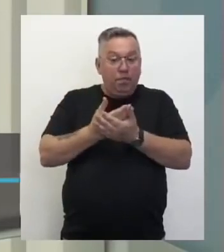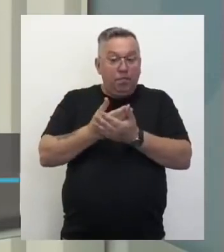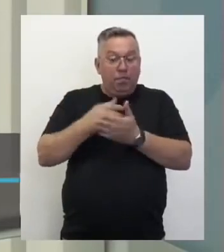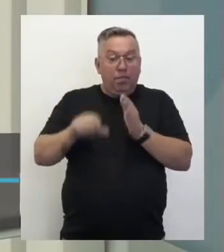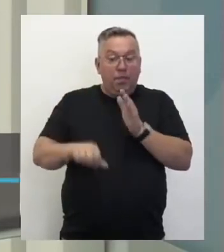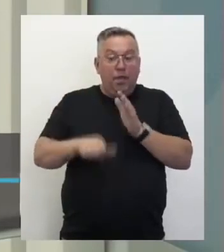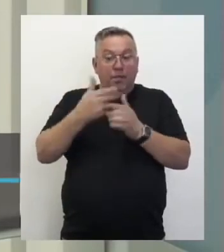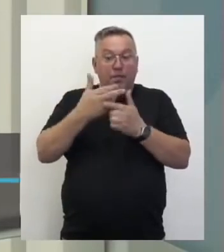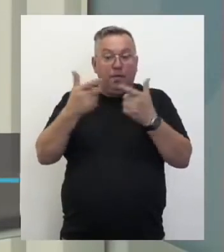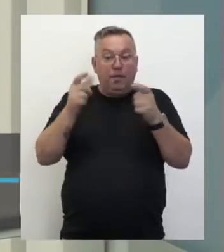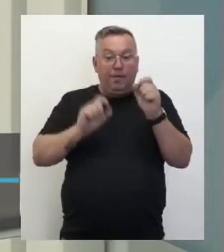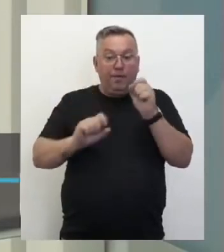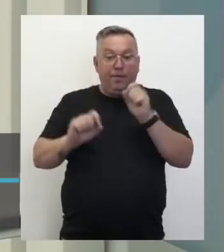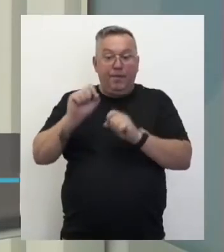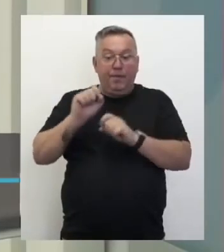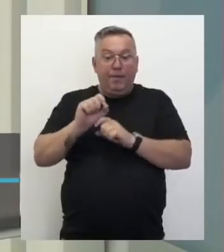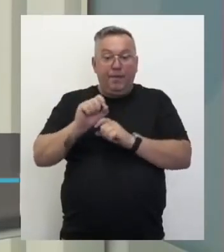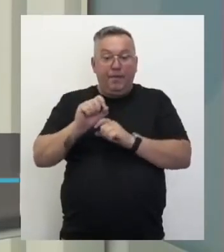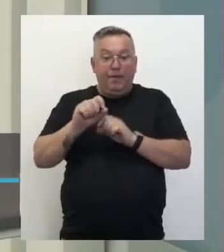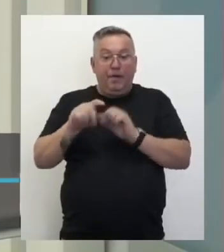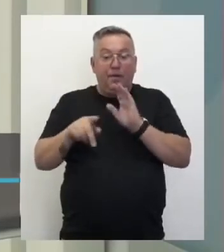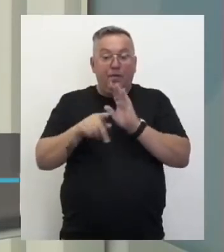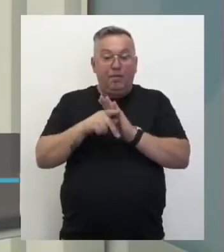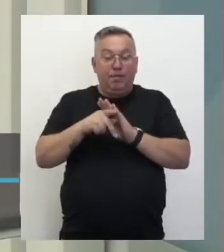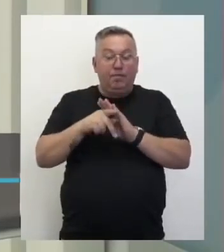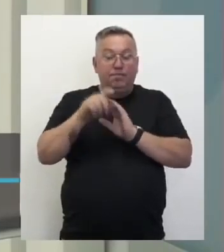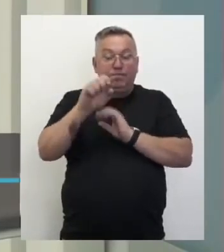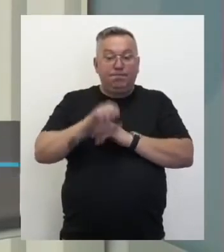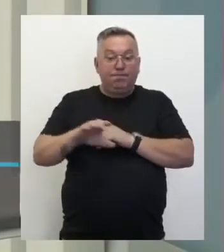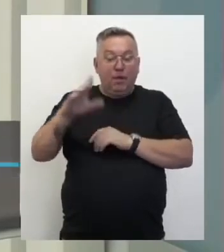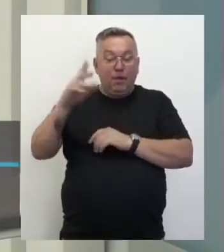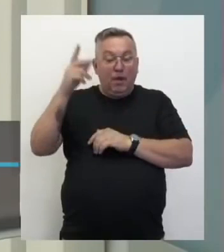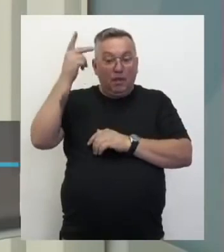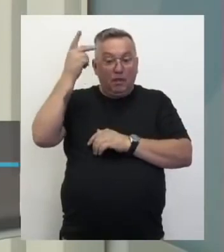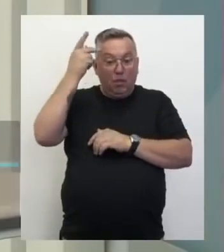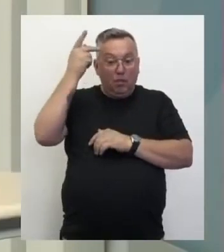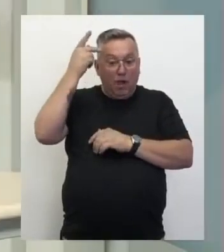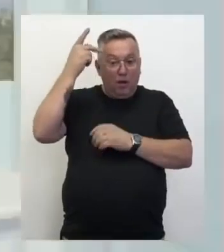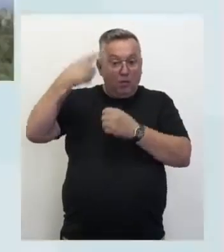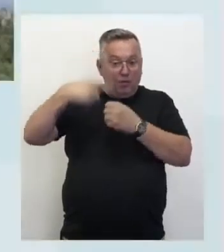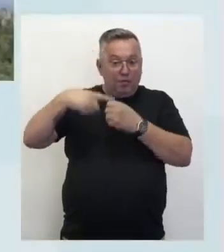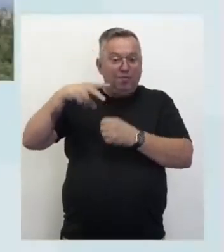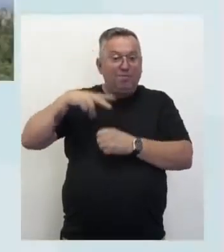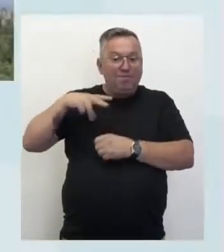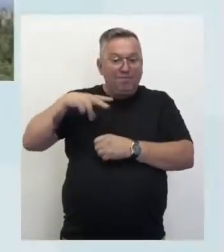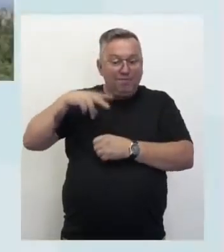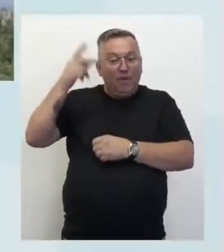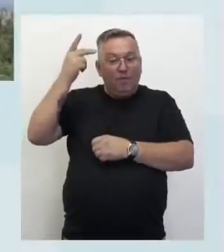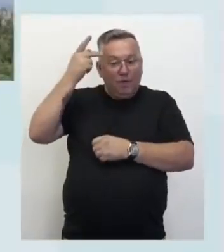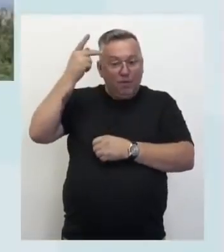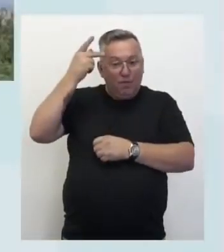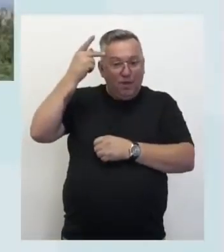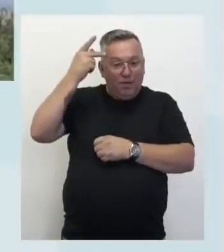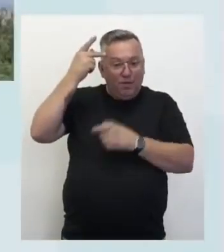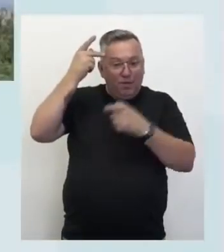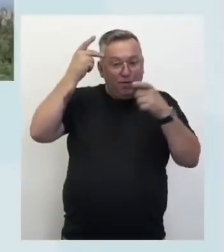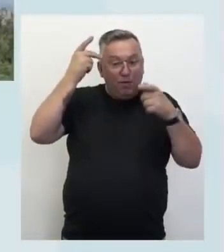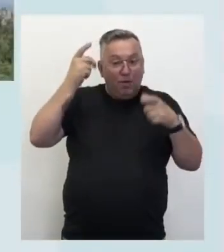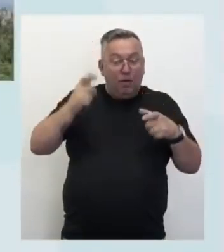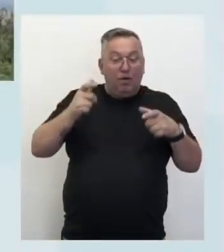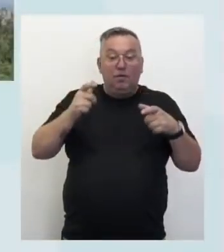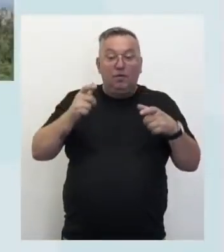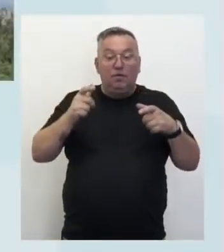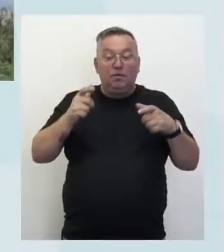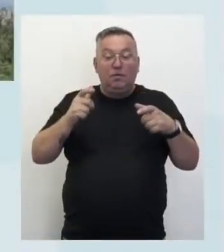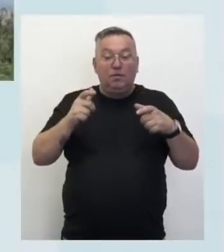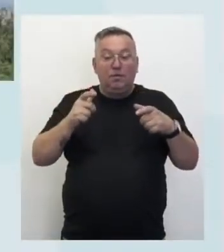primeira imagem é da cidade de São Paulo. Então, no primeiro plano, é um bairro muito conhecido aqui em São Paulo, que